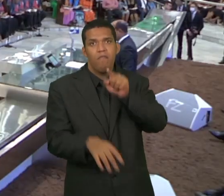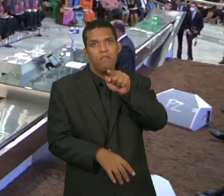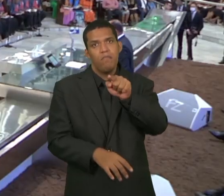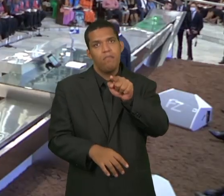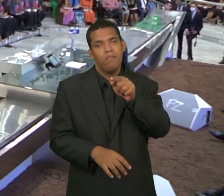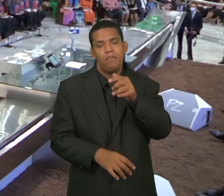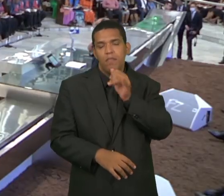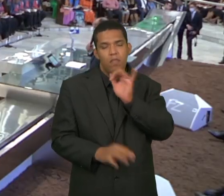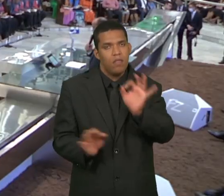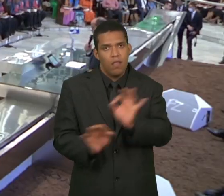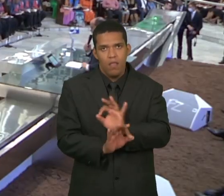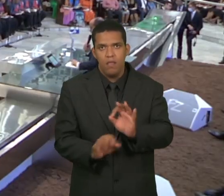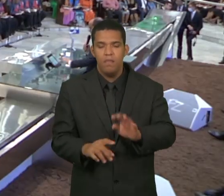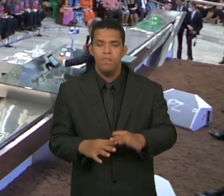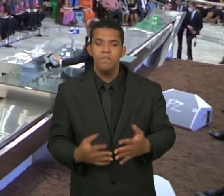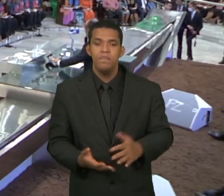aí.